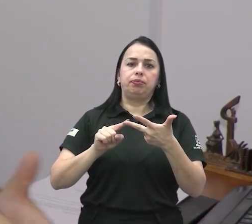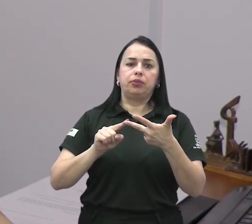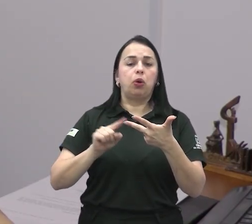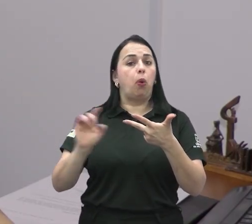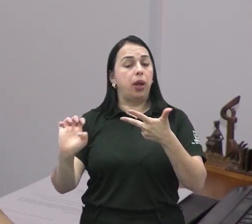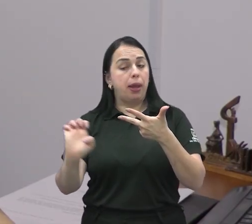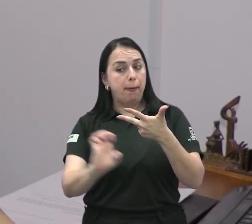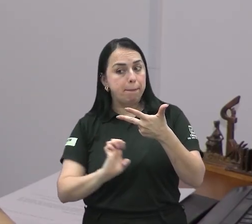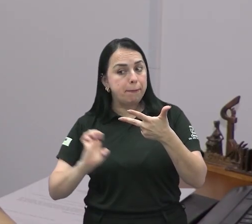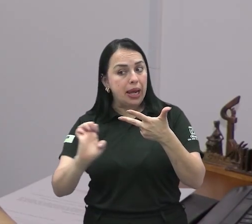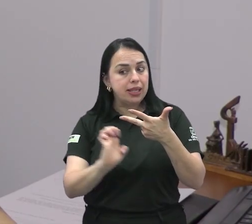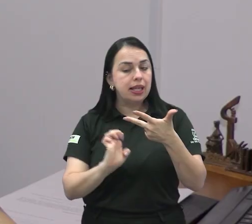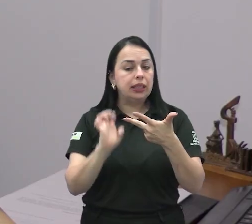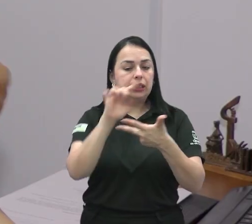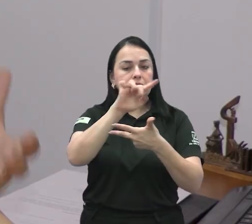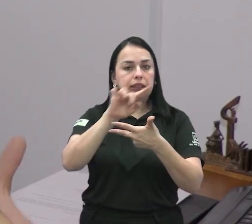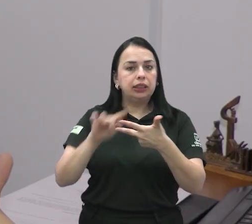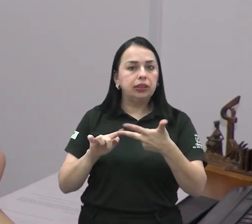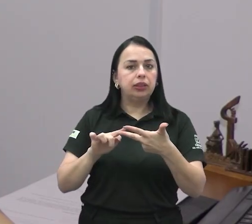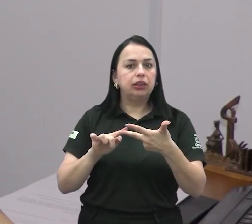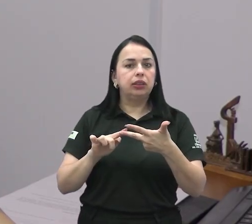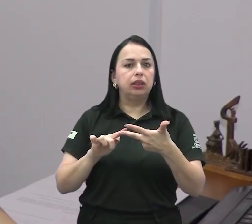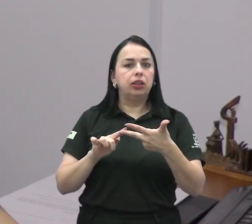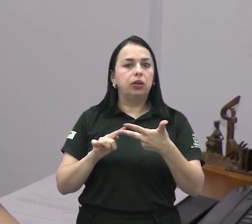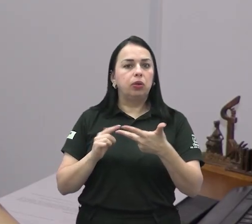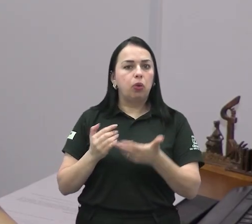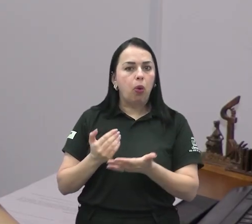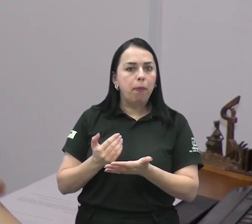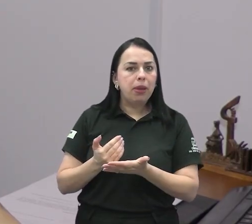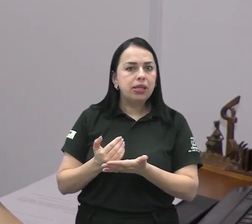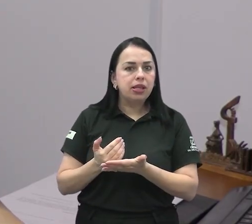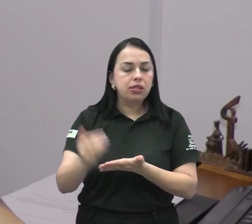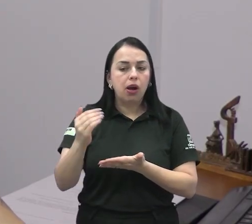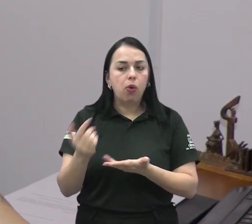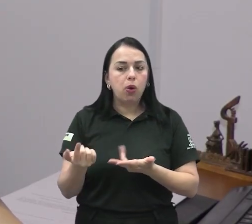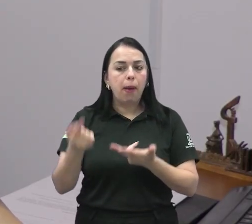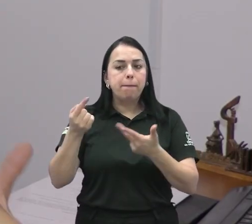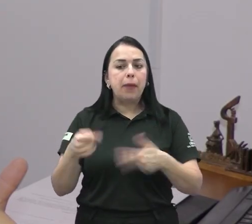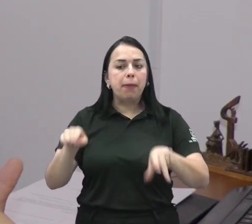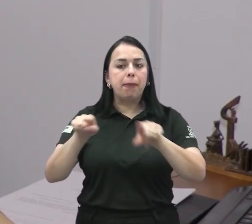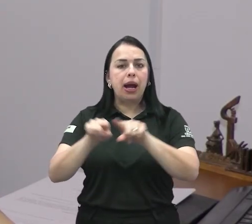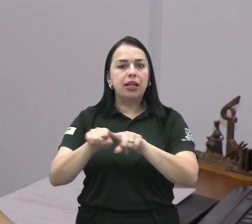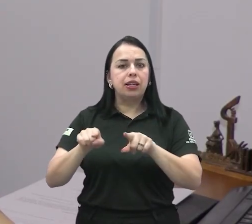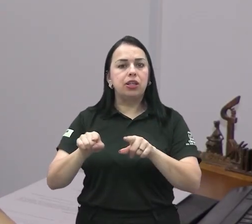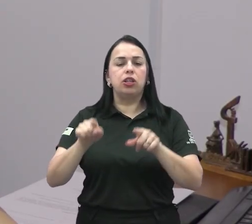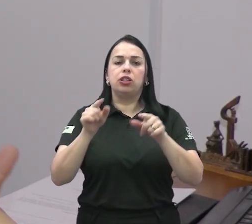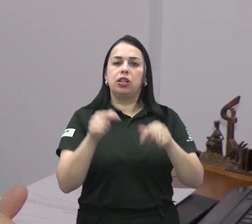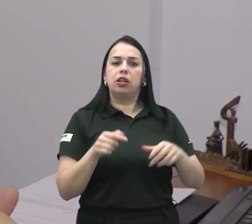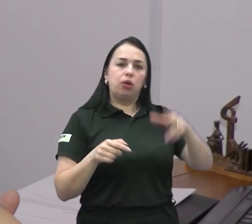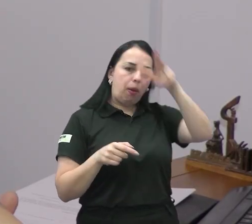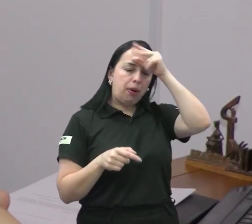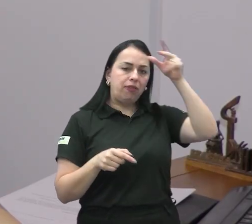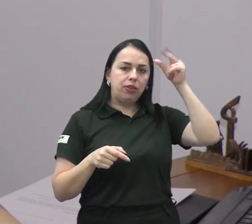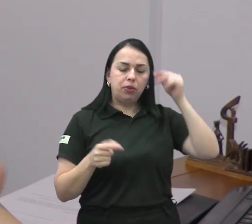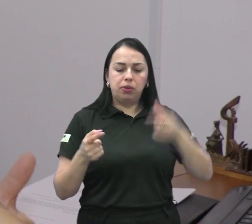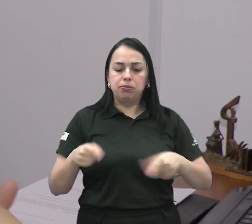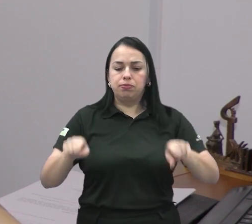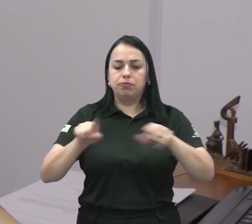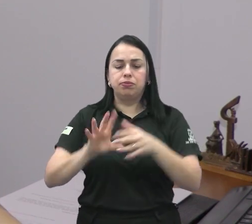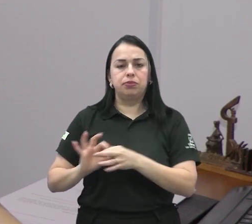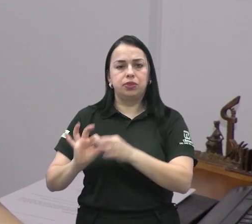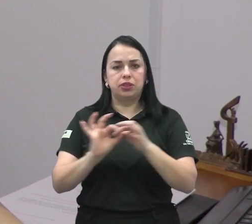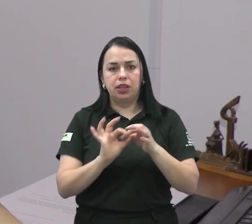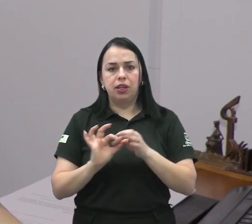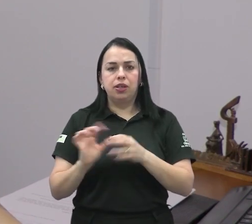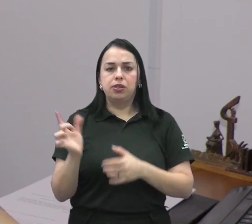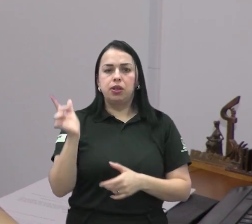com associações, né, até mesmo com empresas, pensando em iniciar ali uma parceria, né, junto ao